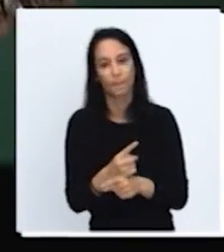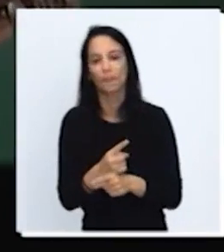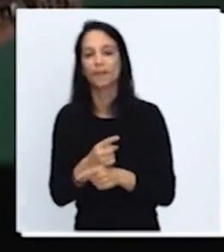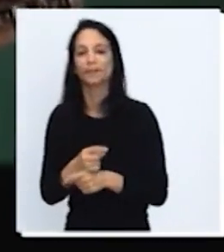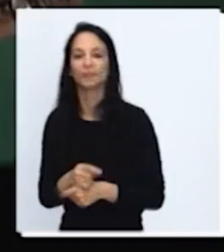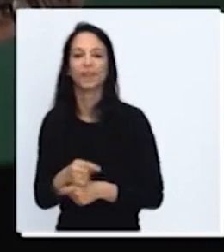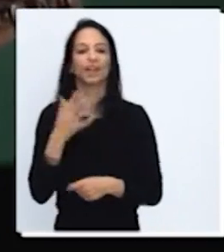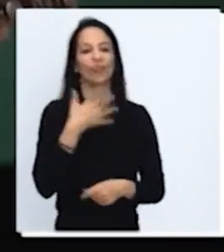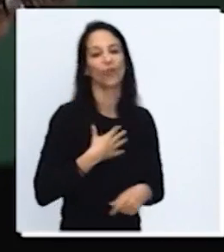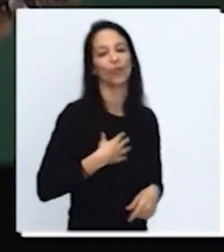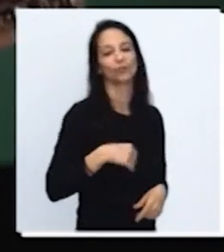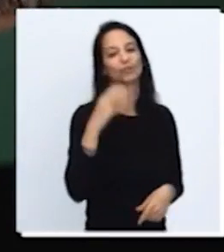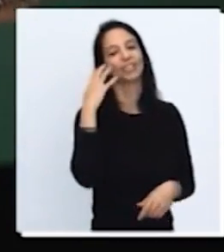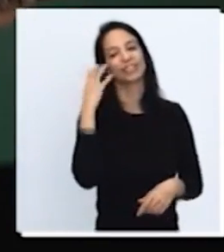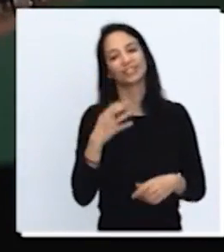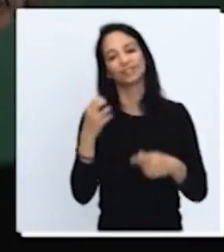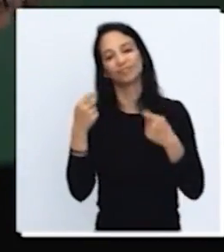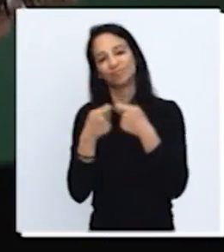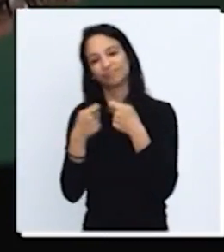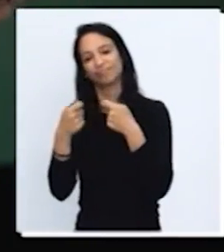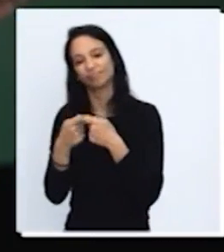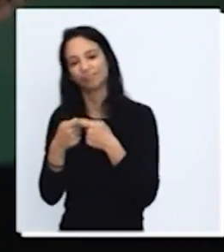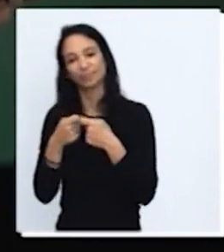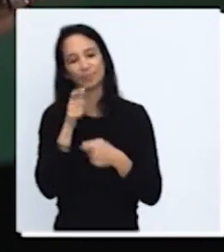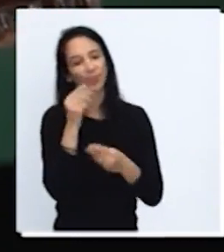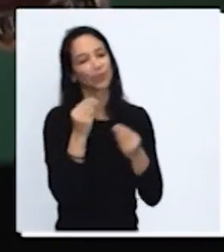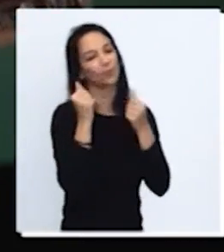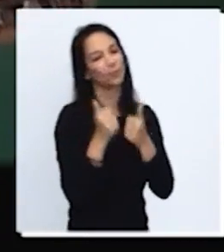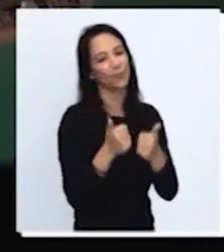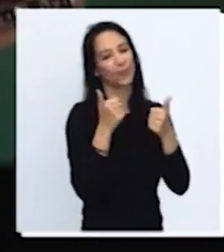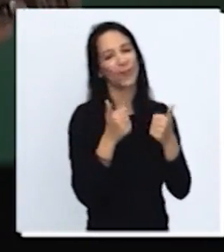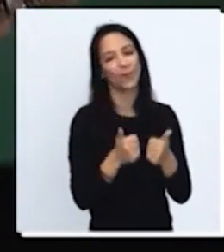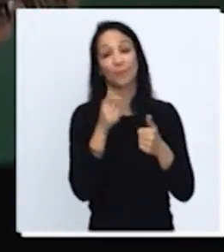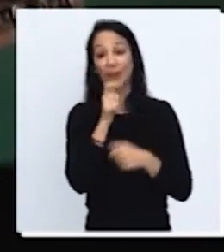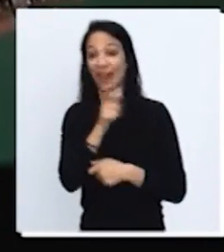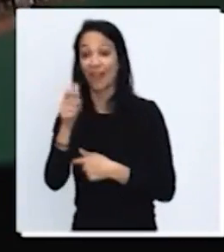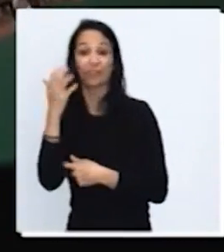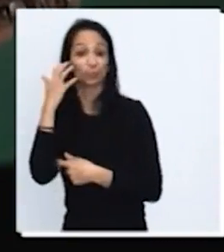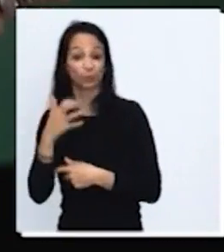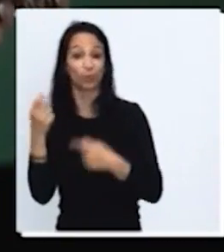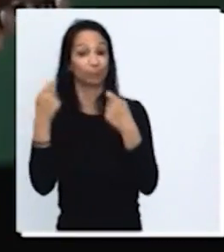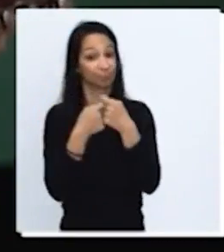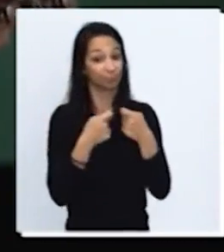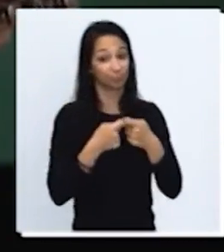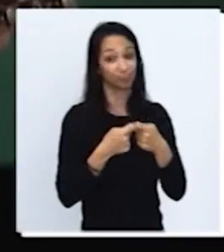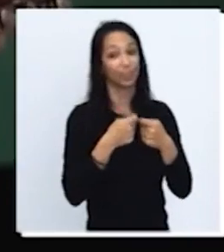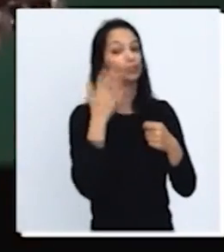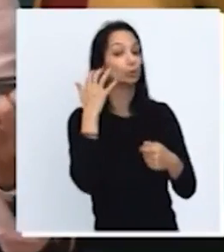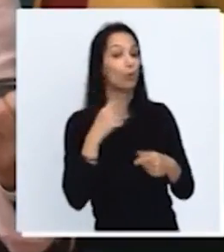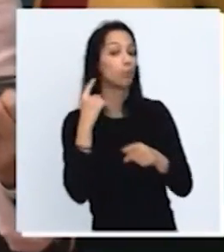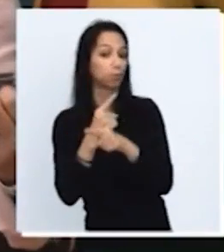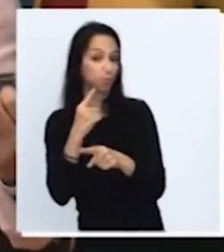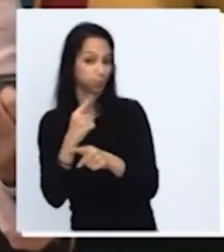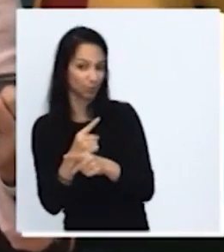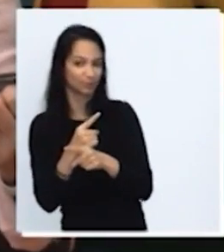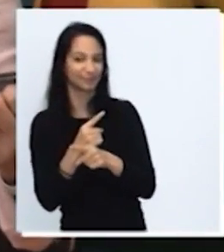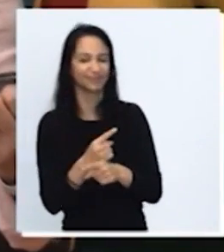gosto de rimar, isto é mesmo bom. Palavras que rimam terminam no